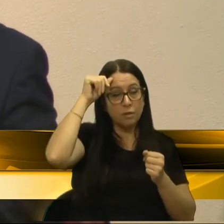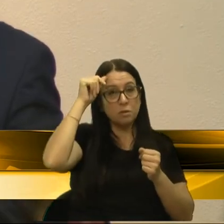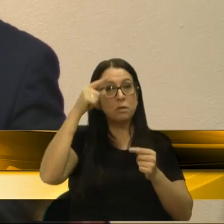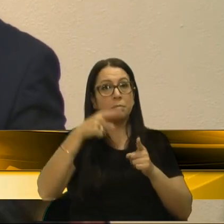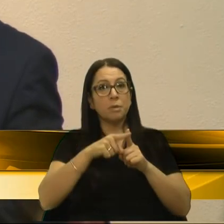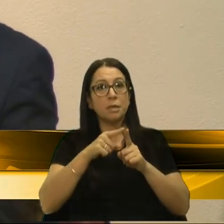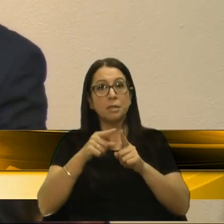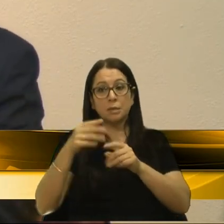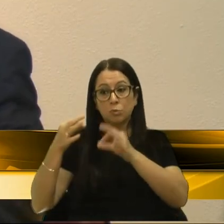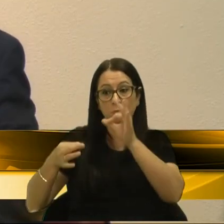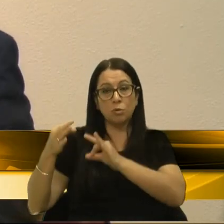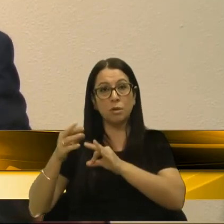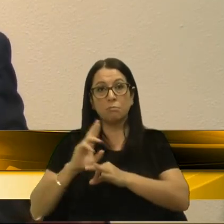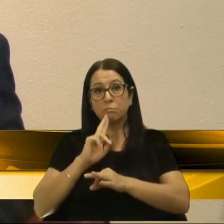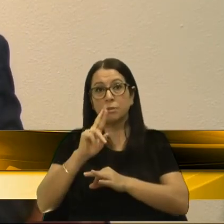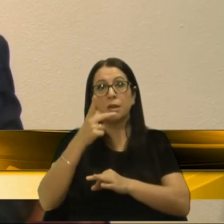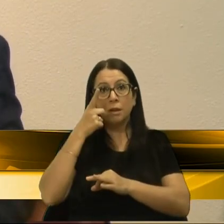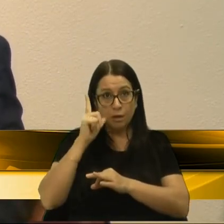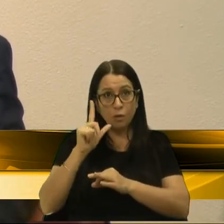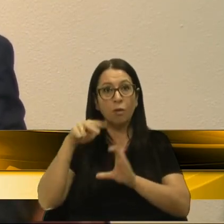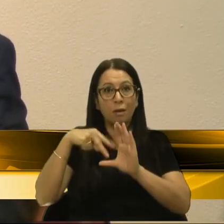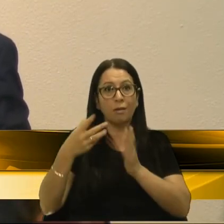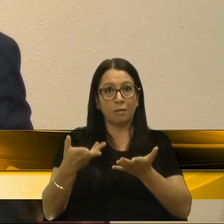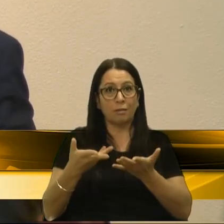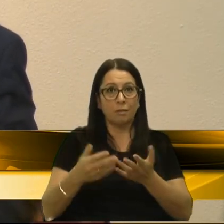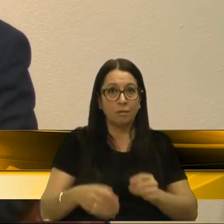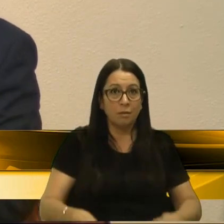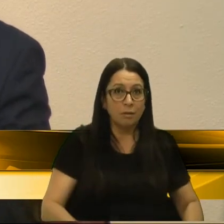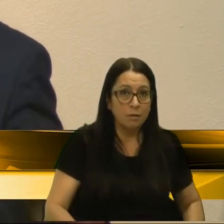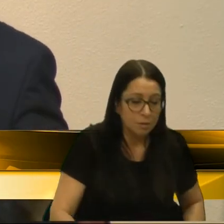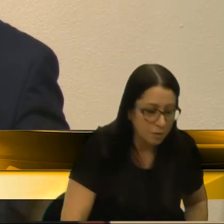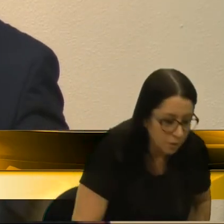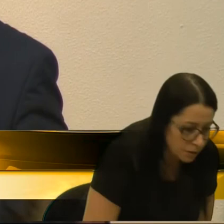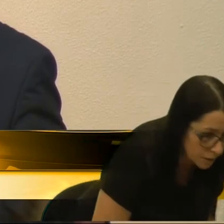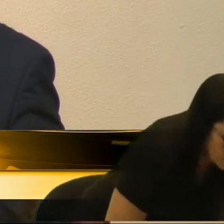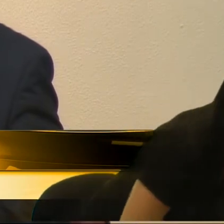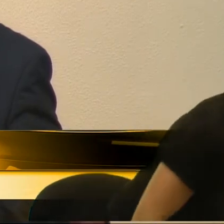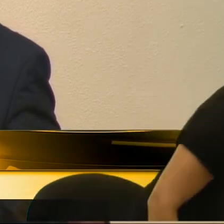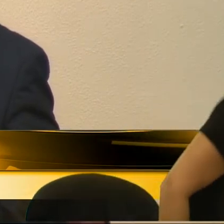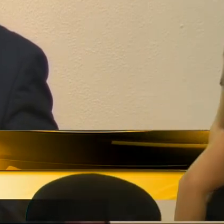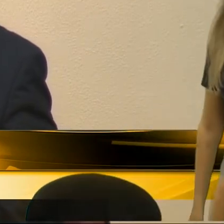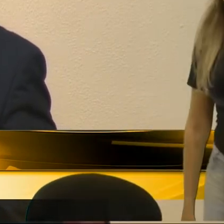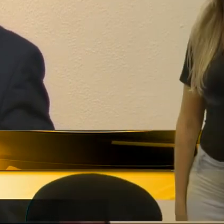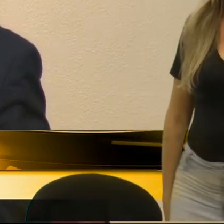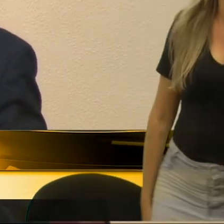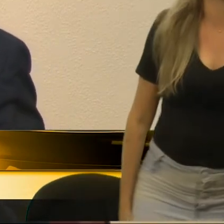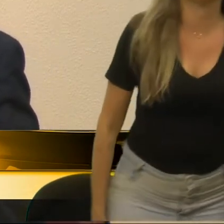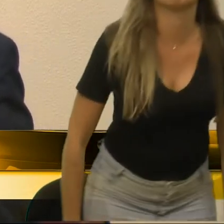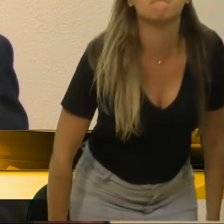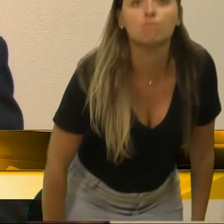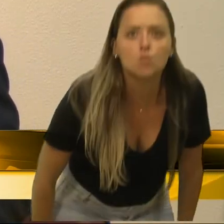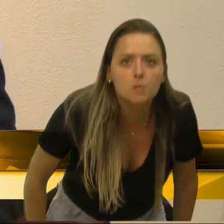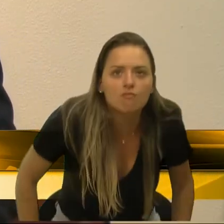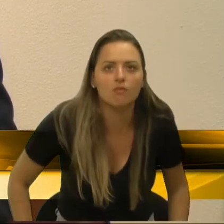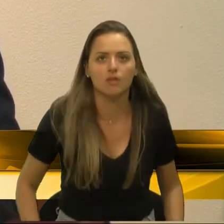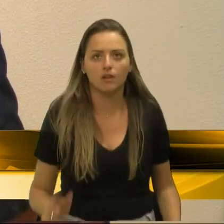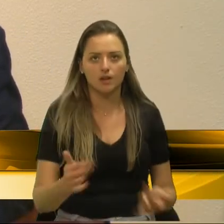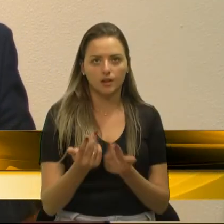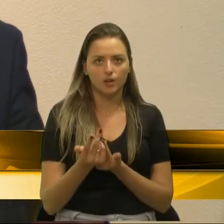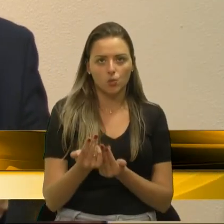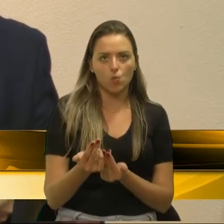mas o Tribunal de Justiça deu ganho de causa para o Legislativo. É a mesma situação aqui em Caxias do Sul. É a mesma situação, a